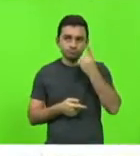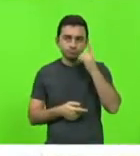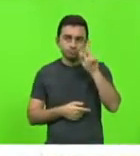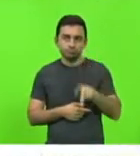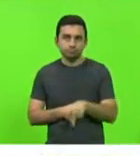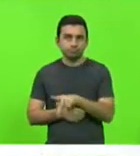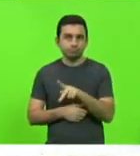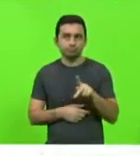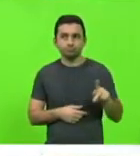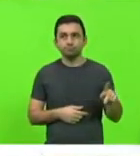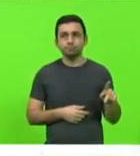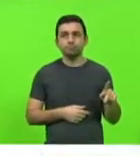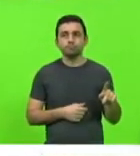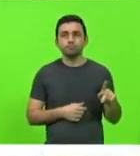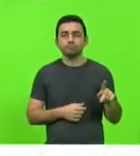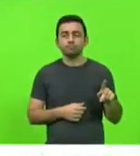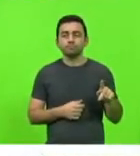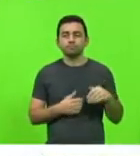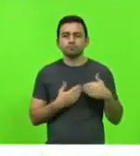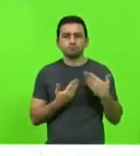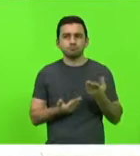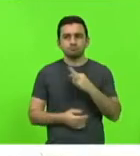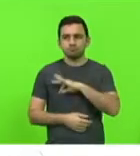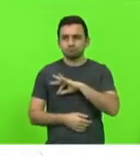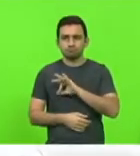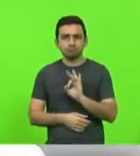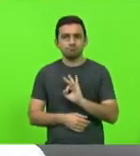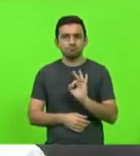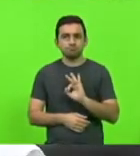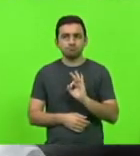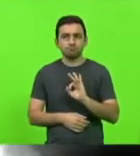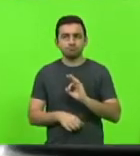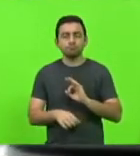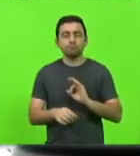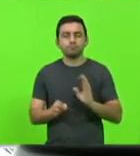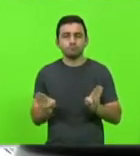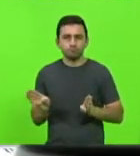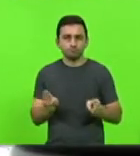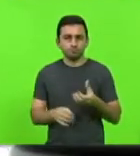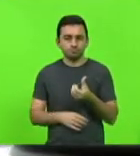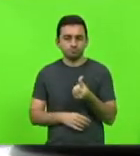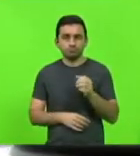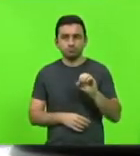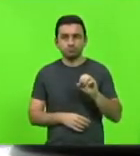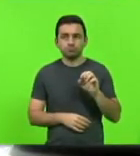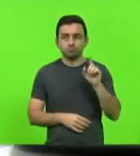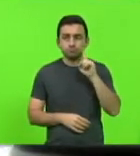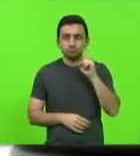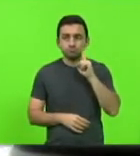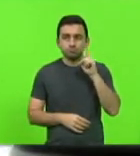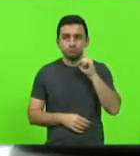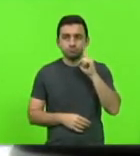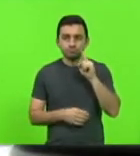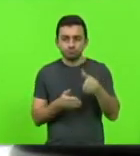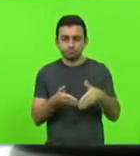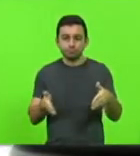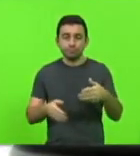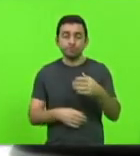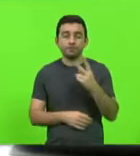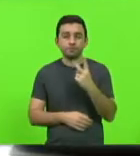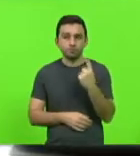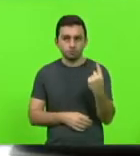Pedro Baldiceira, sem remuneração, pelo período de 60 dias, a contar de 21 de